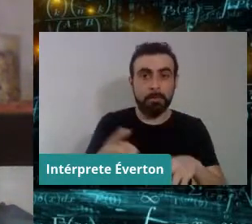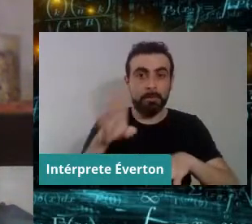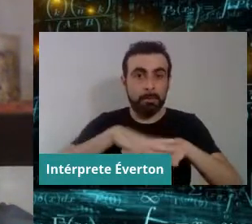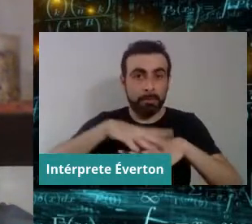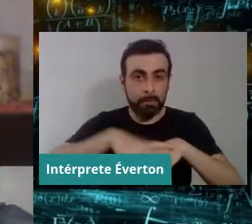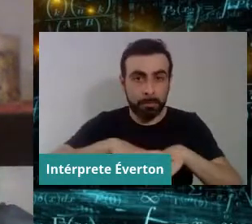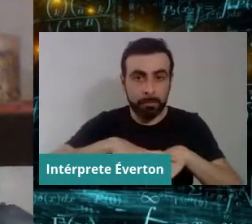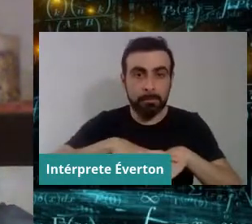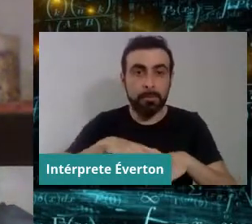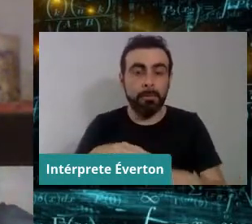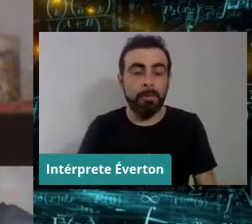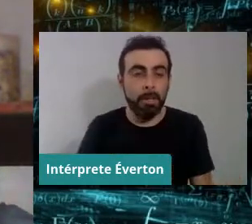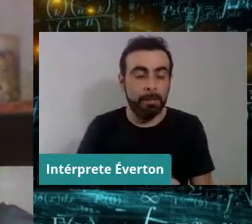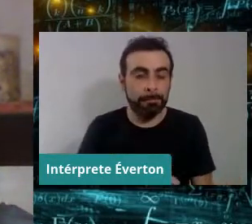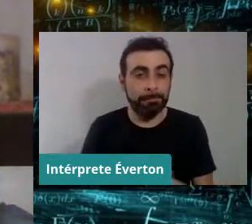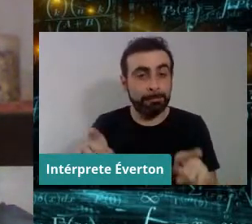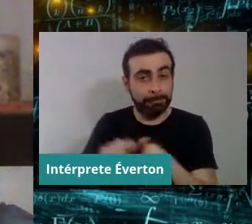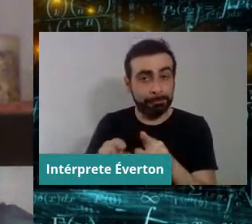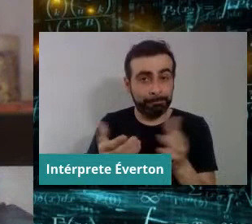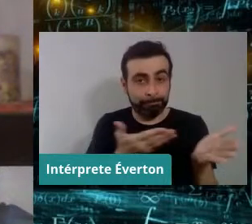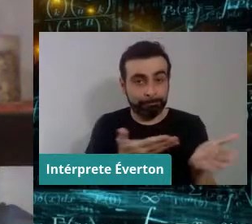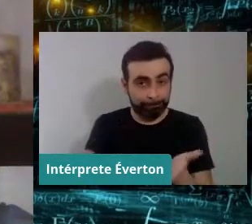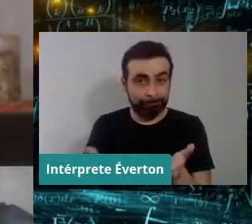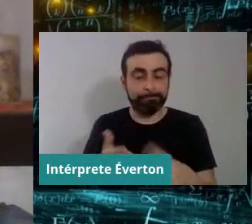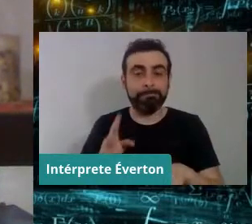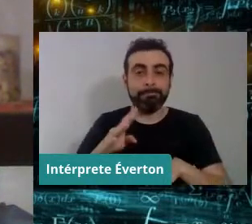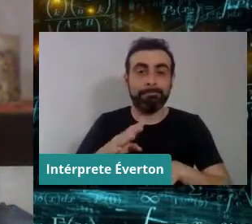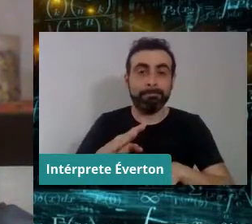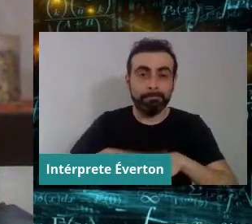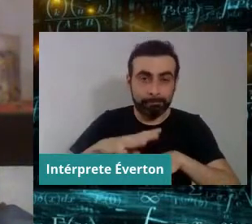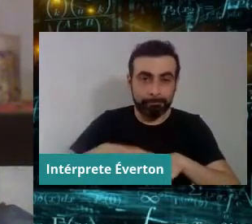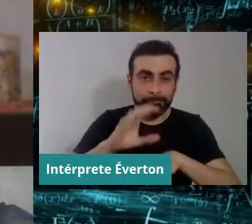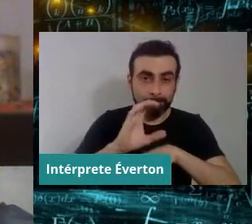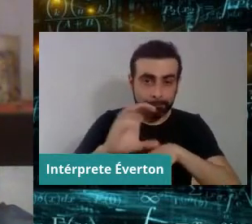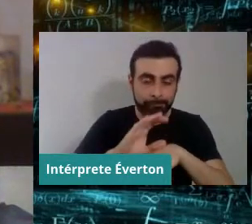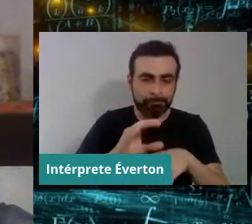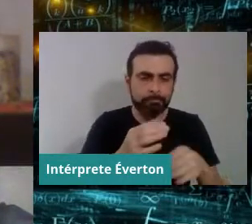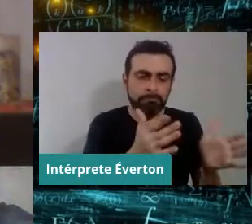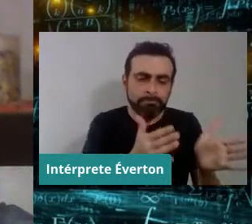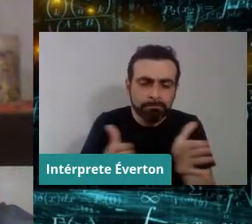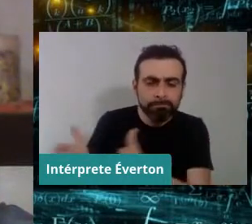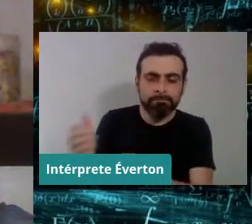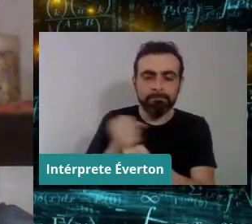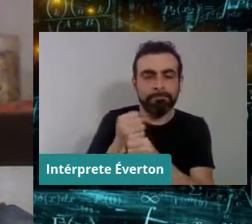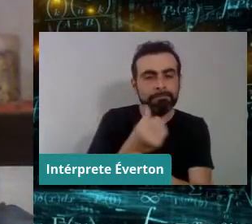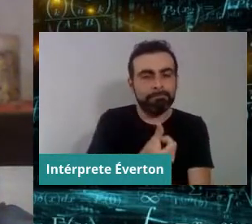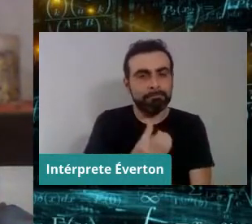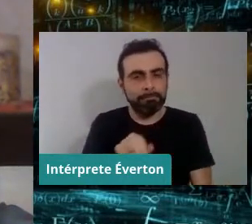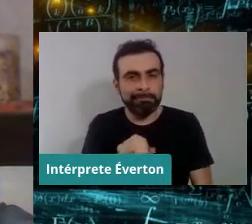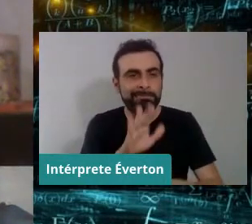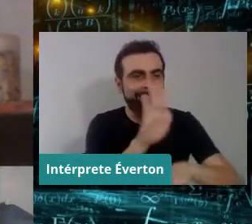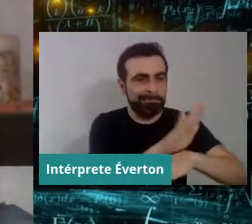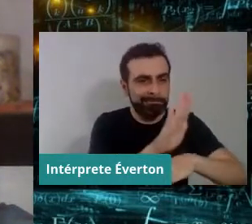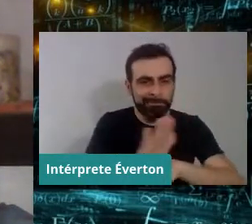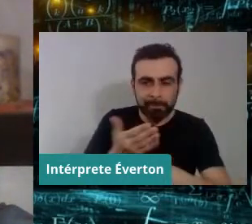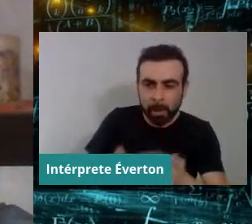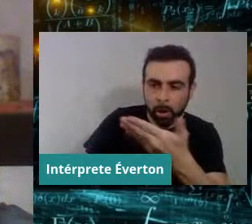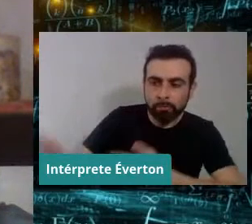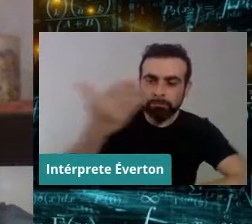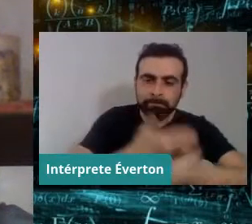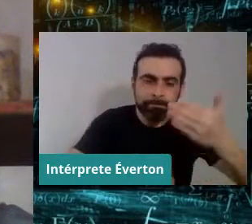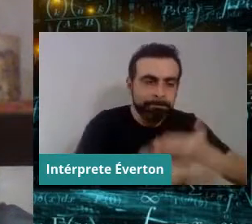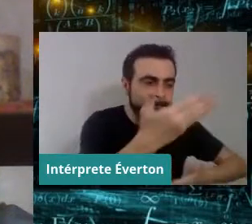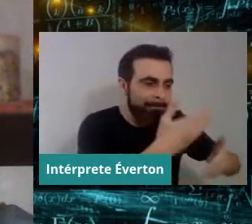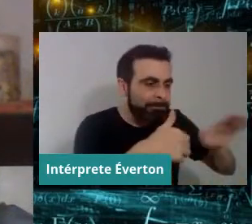matemática. O curso de matemática, durante os seus 60 anos, contribuiu para a formação de